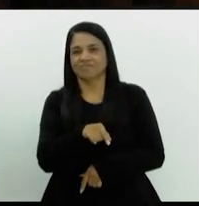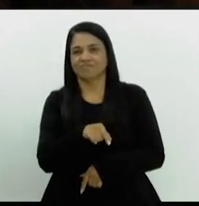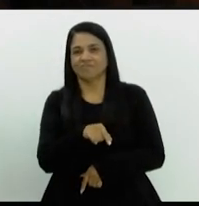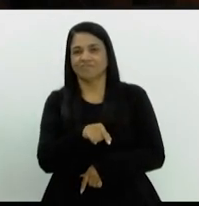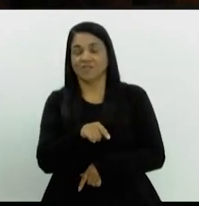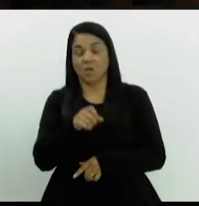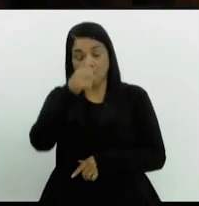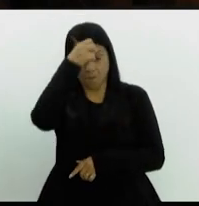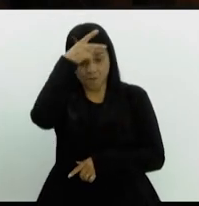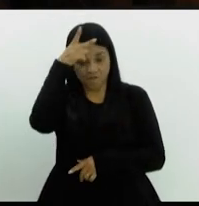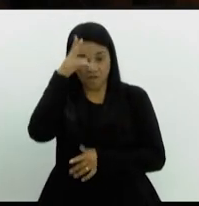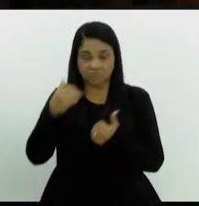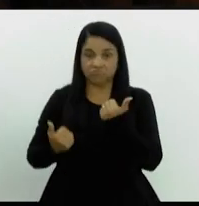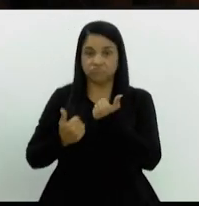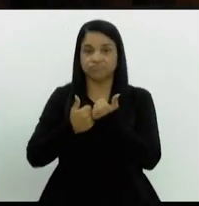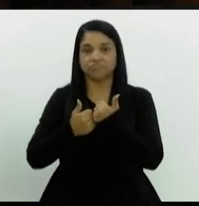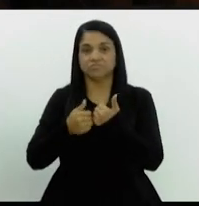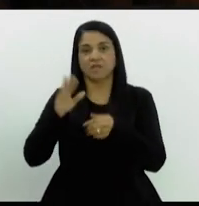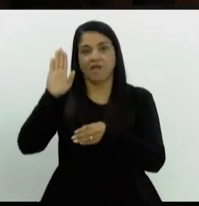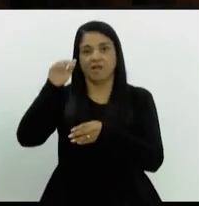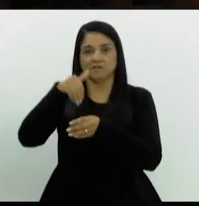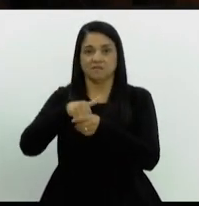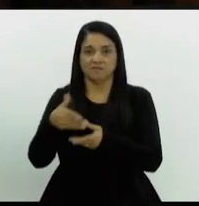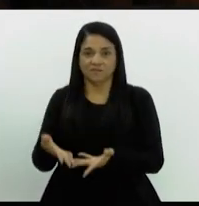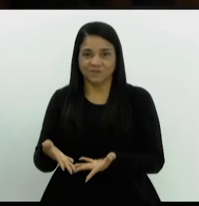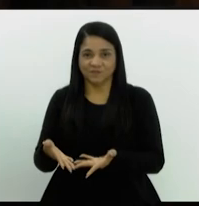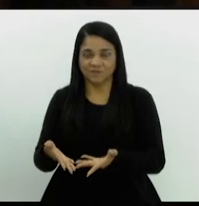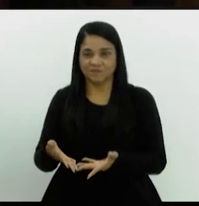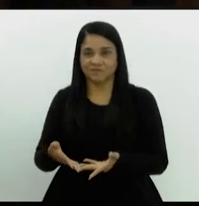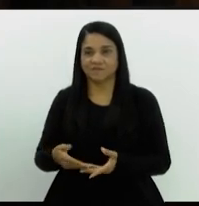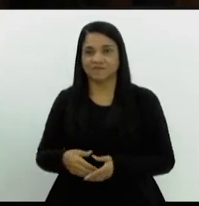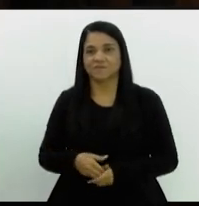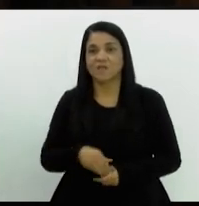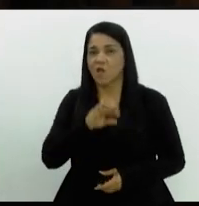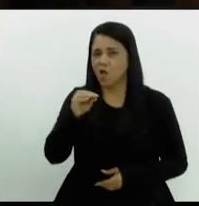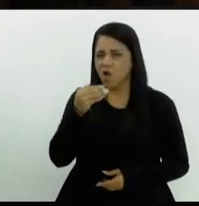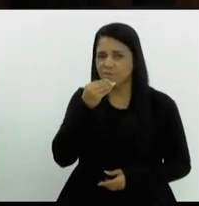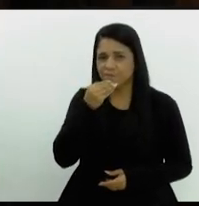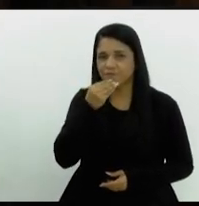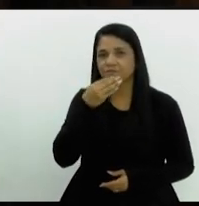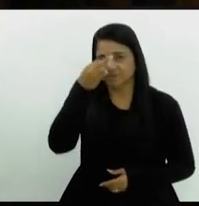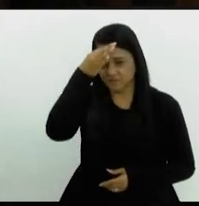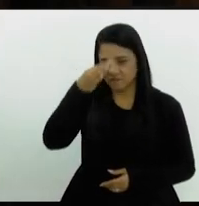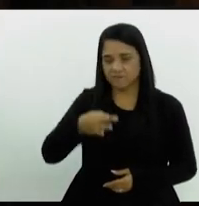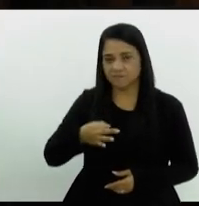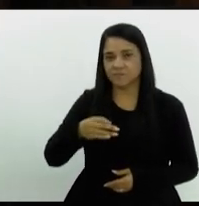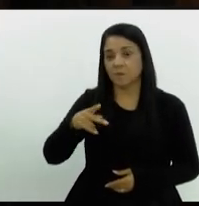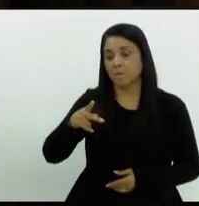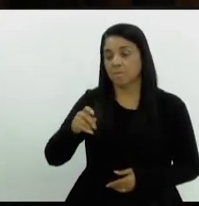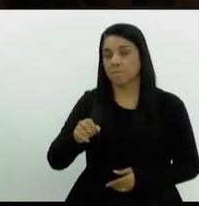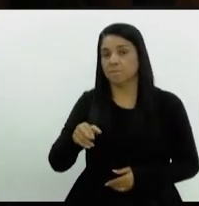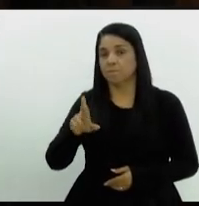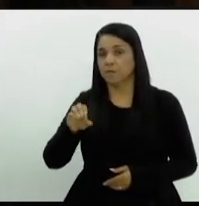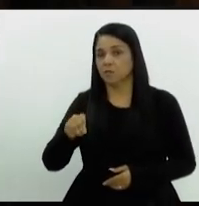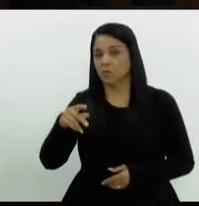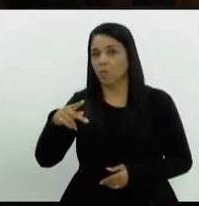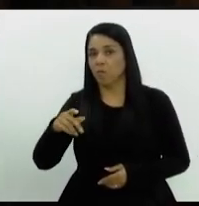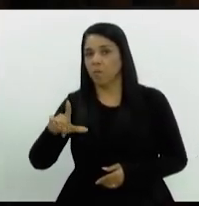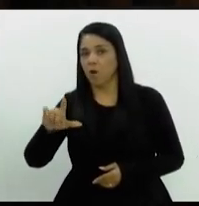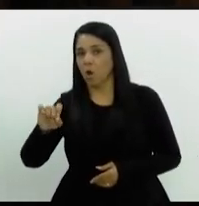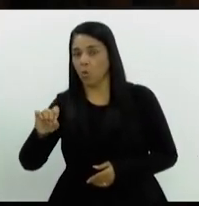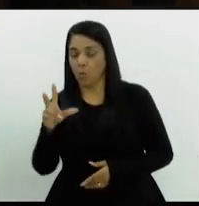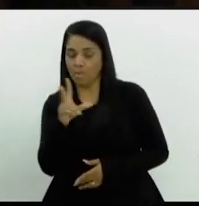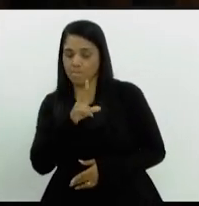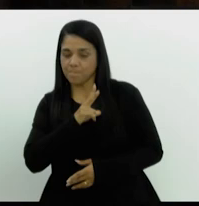próximo prefeito. Por óbvio, a gente compreende que Pedro Paulo seja um projeto pessoal, que seja um projeto